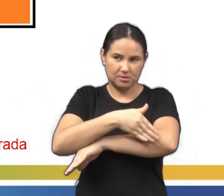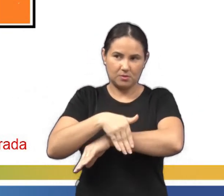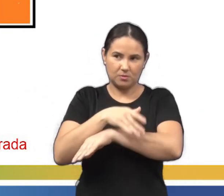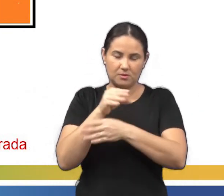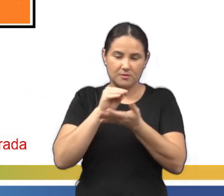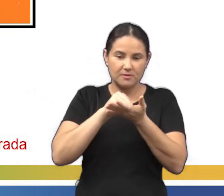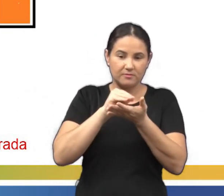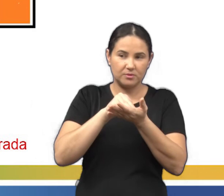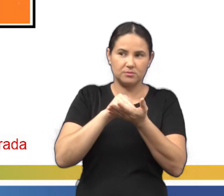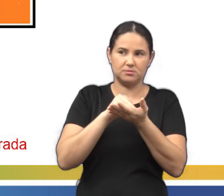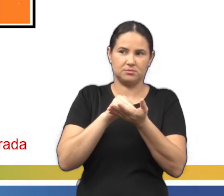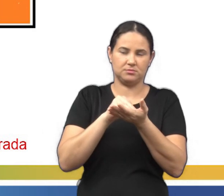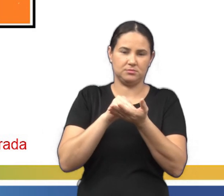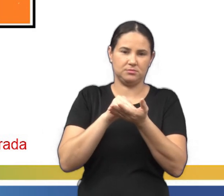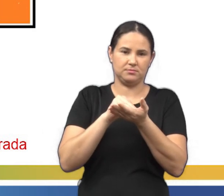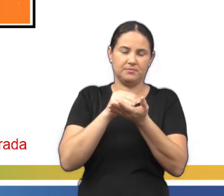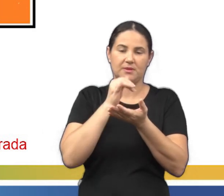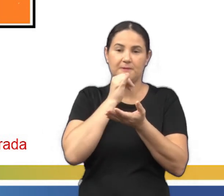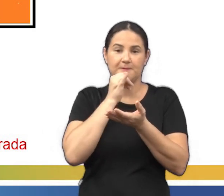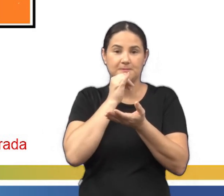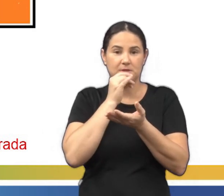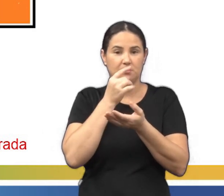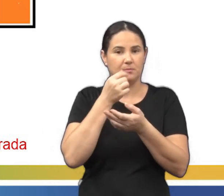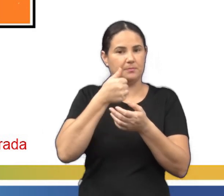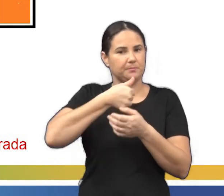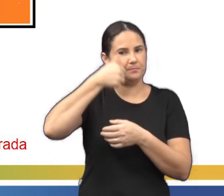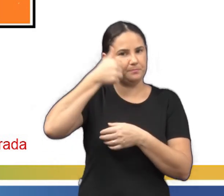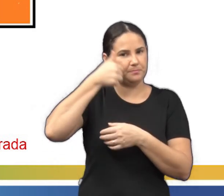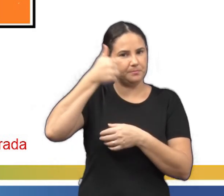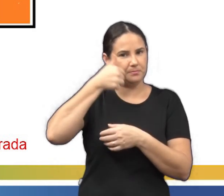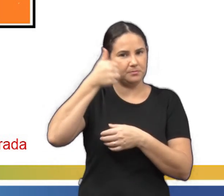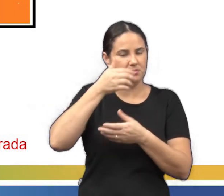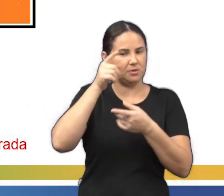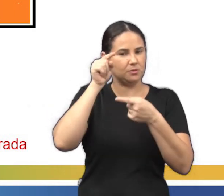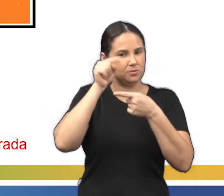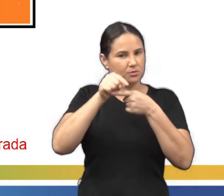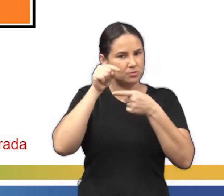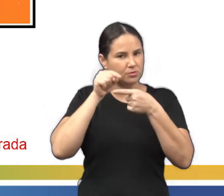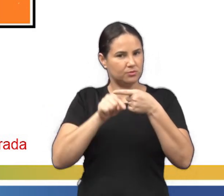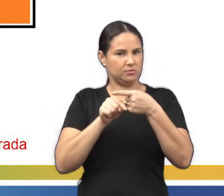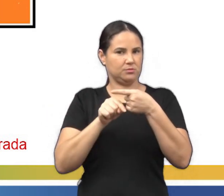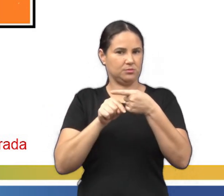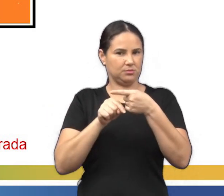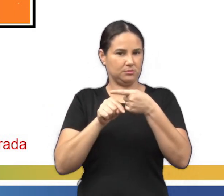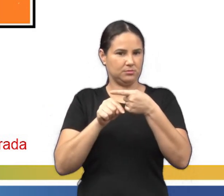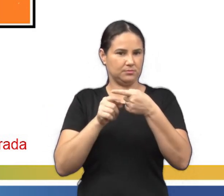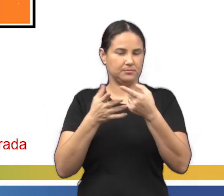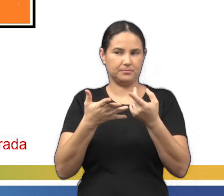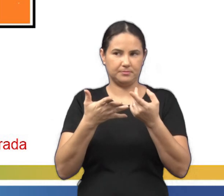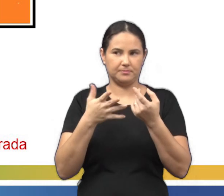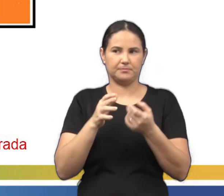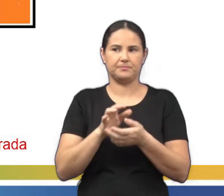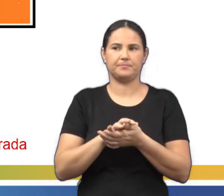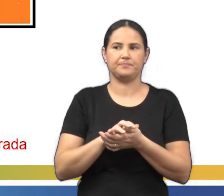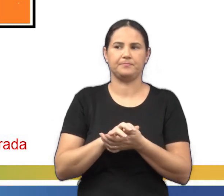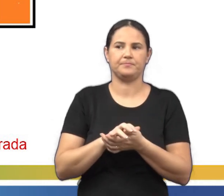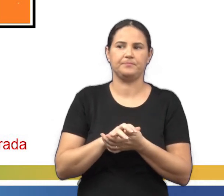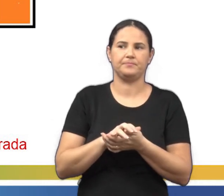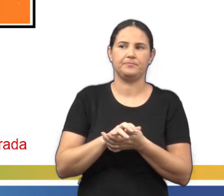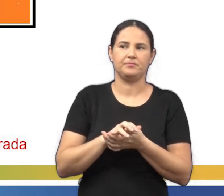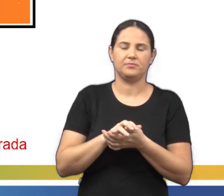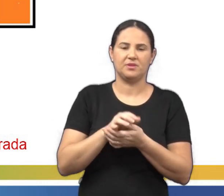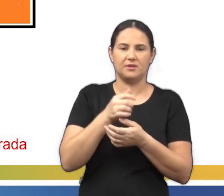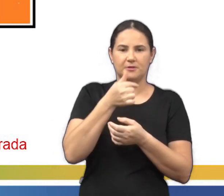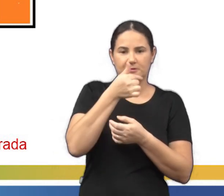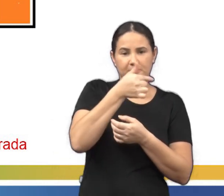por 5, porque eu dividi 81 por 3, que deu 27. Cada quadrinho é 27, cada laranjadinho desse é 27. Se eu